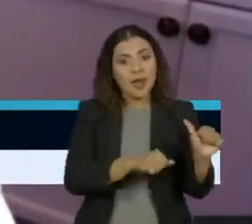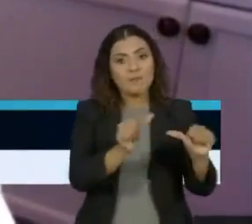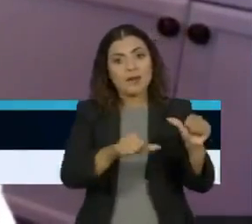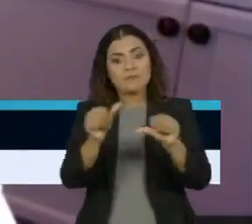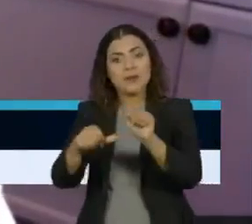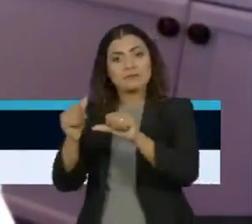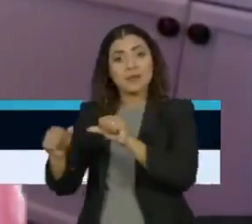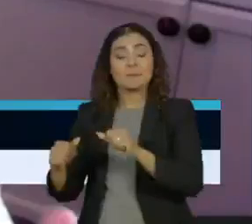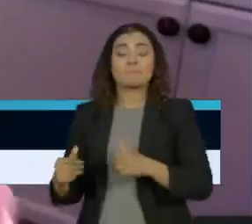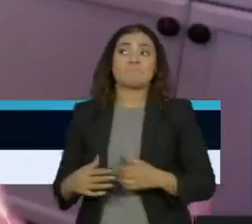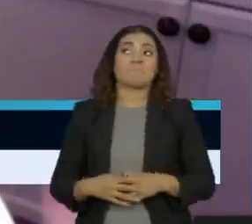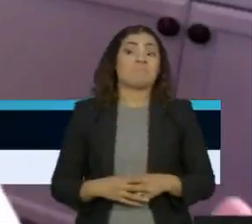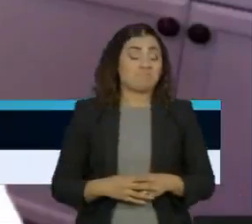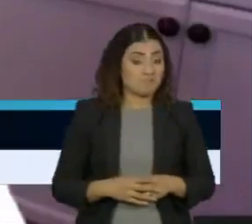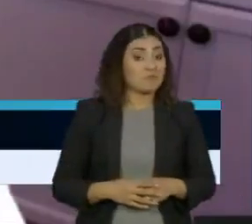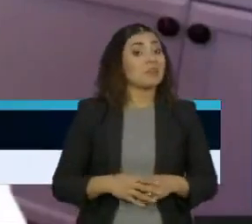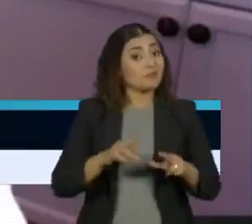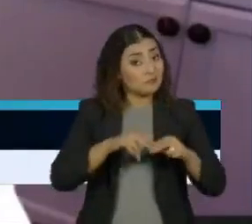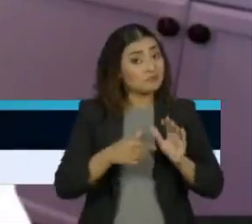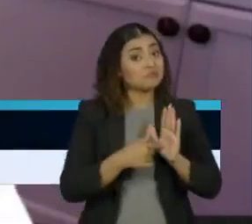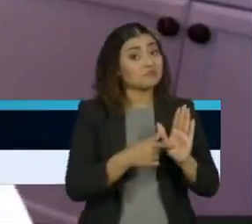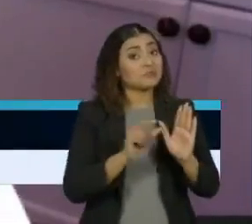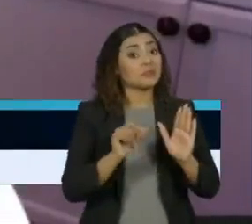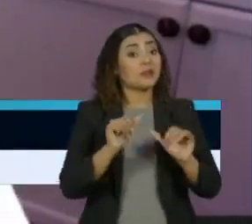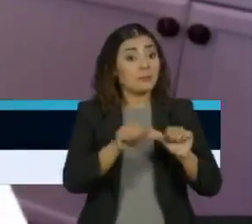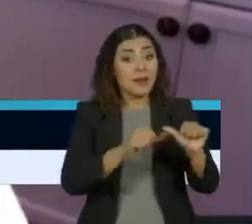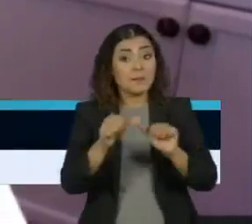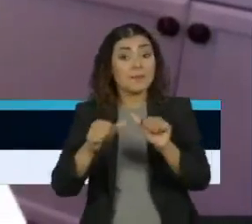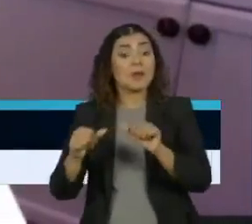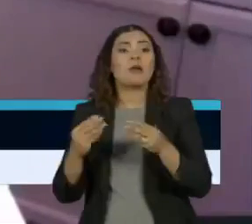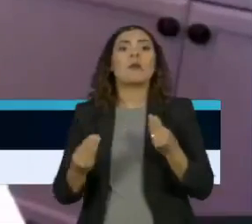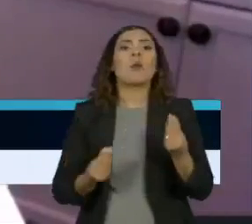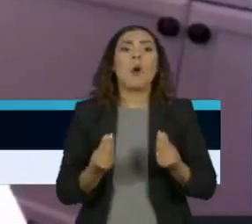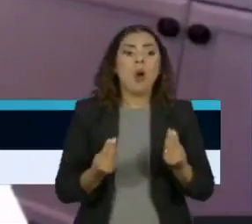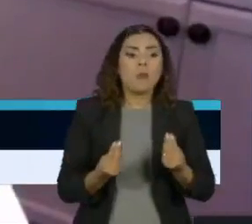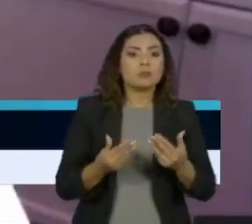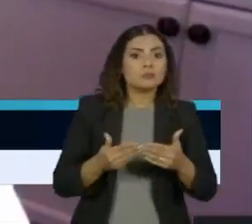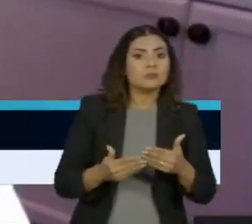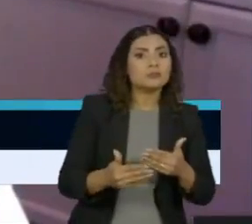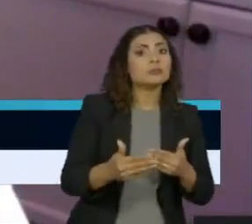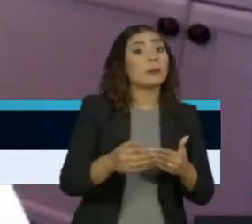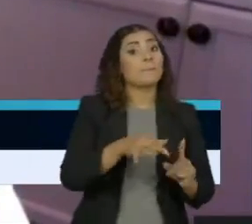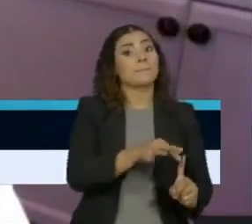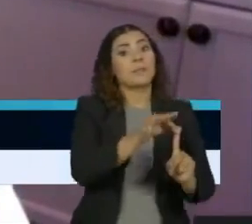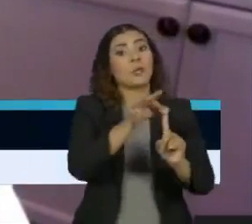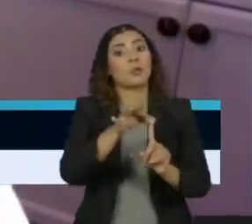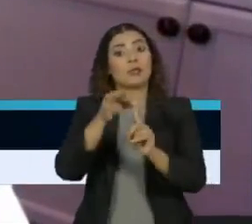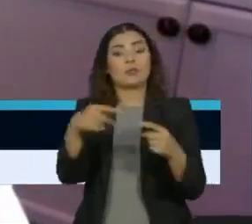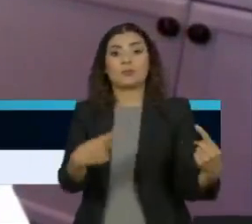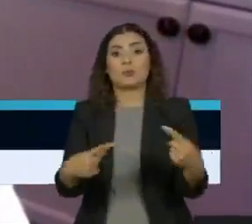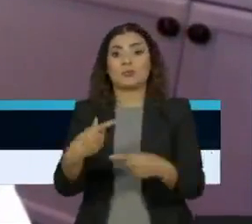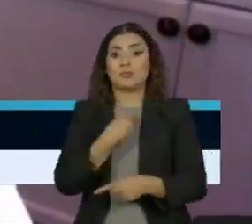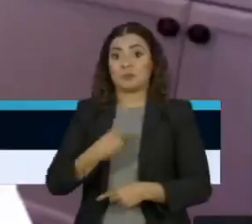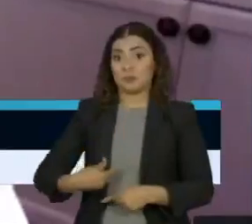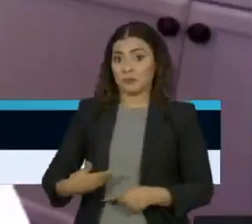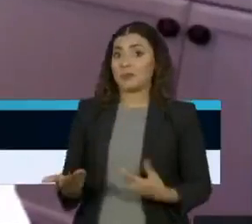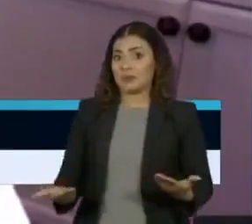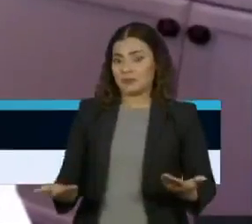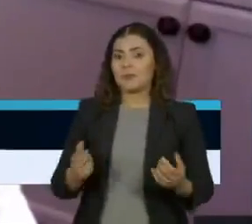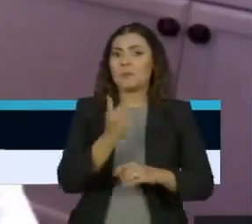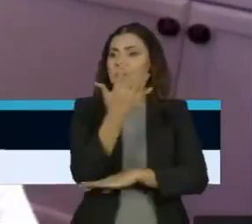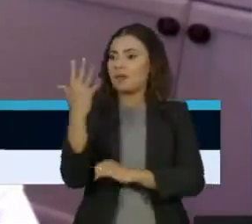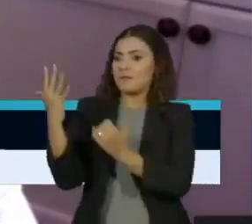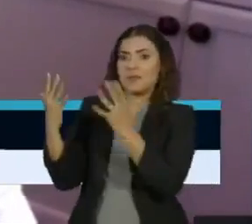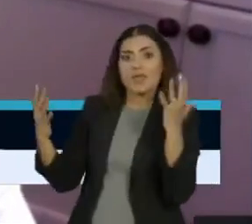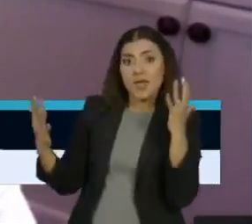e novos consensos estão se formando a respeito de quais são realmente as prioridades das políticas públicas. Meio